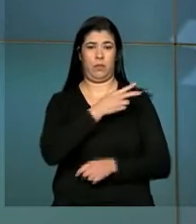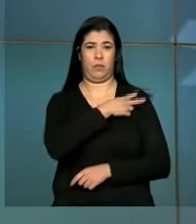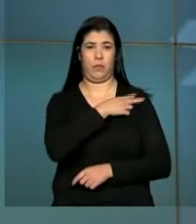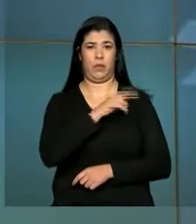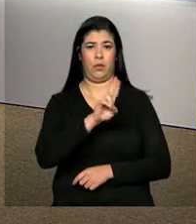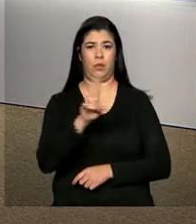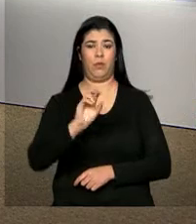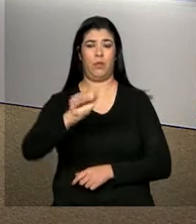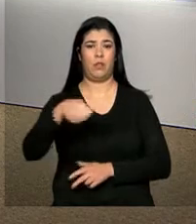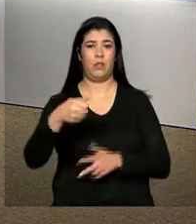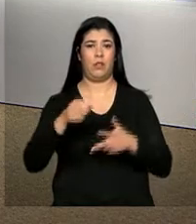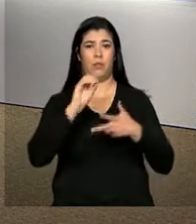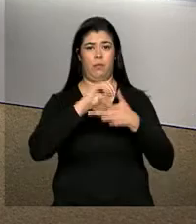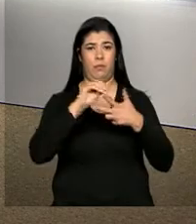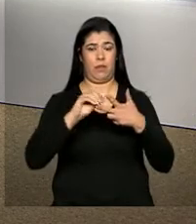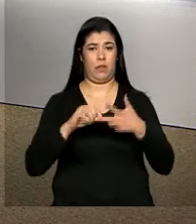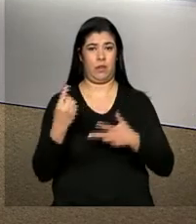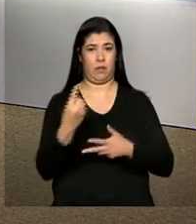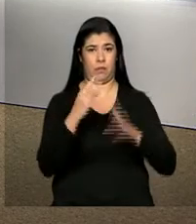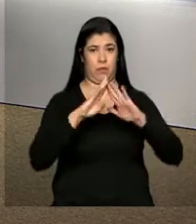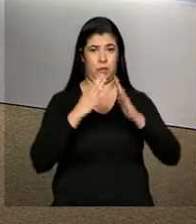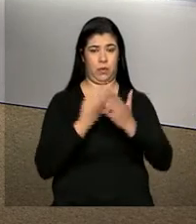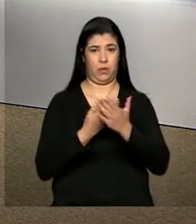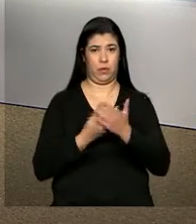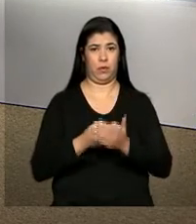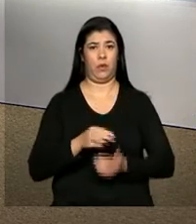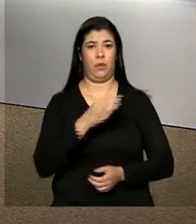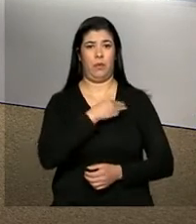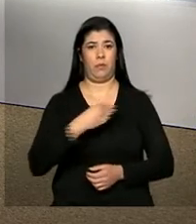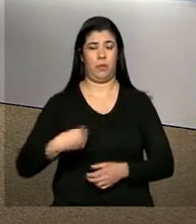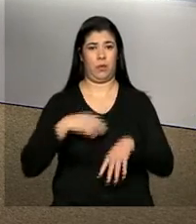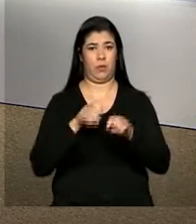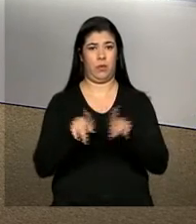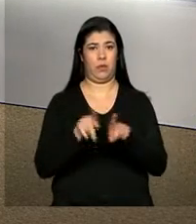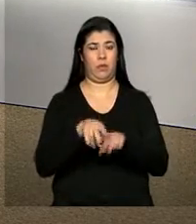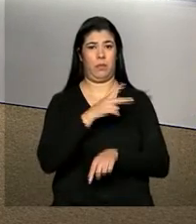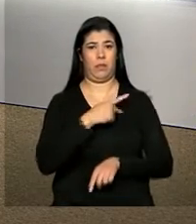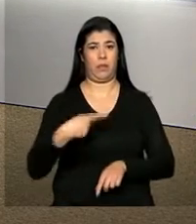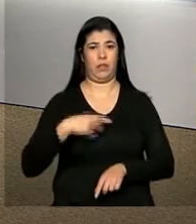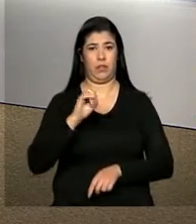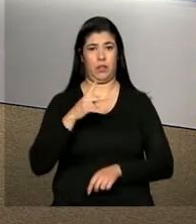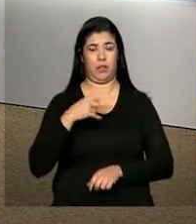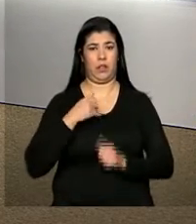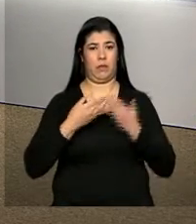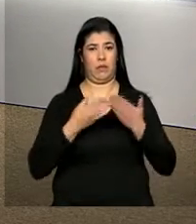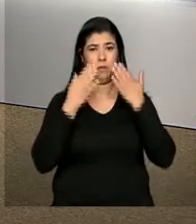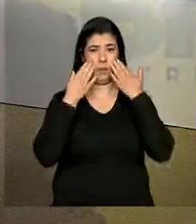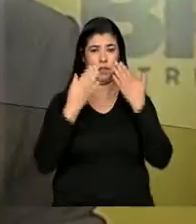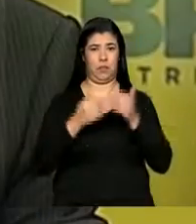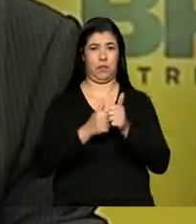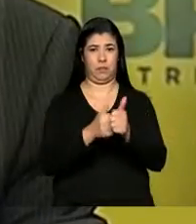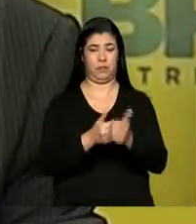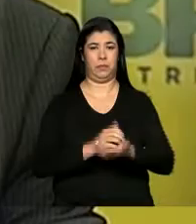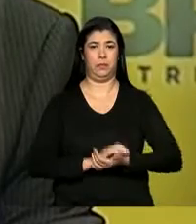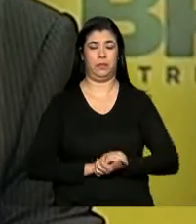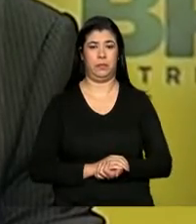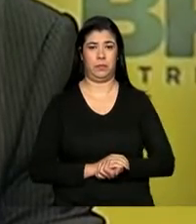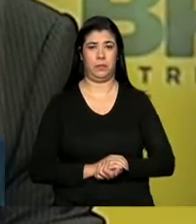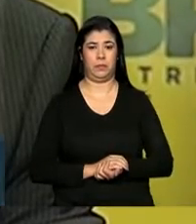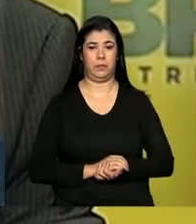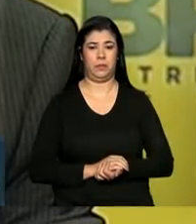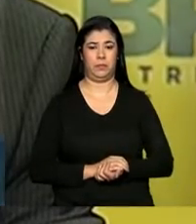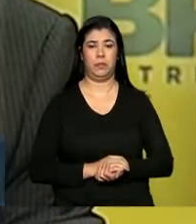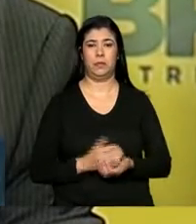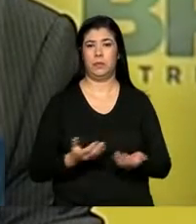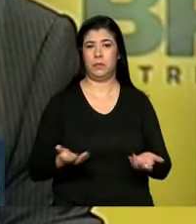por Escola. O ministro da Educação e o presidente do INEP vão comentar os dados. Vamos acompanhar. De público, de